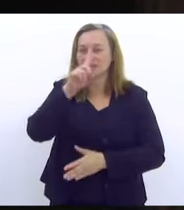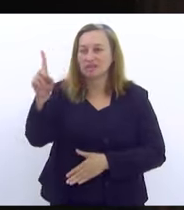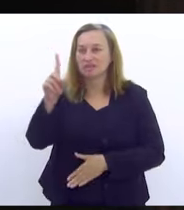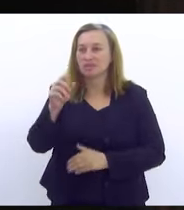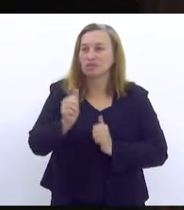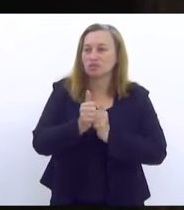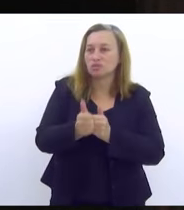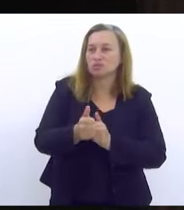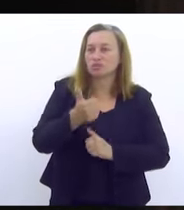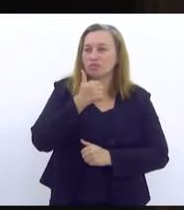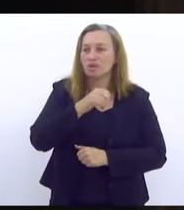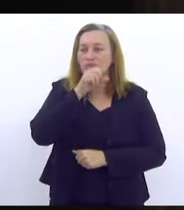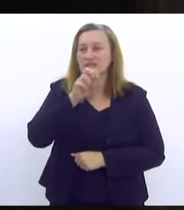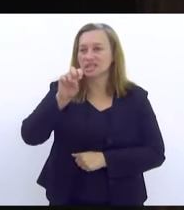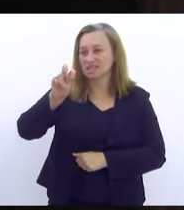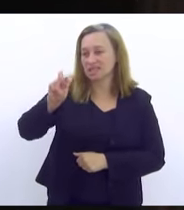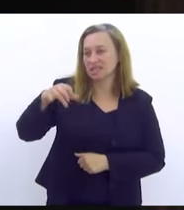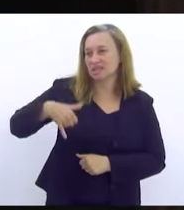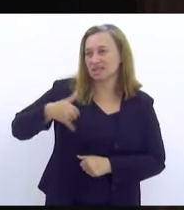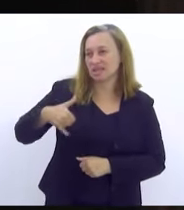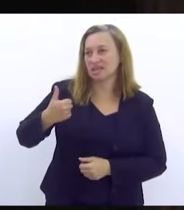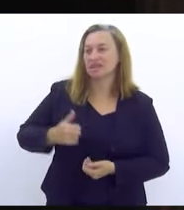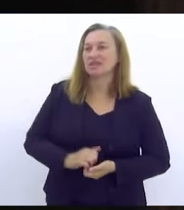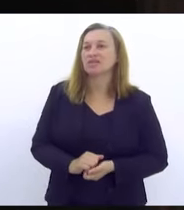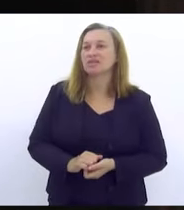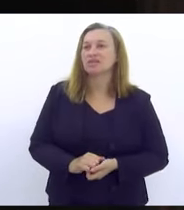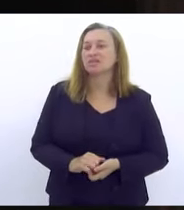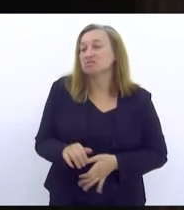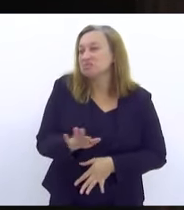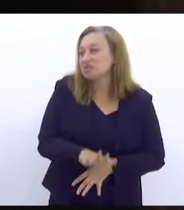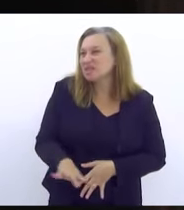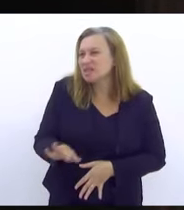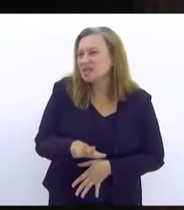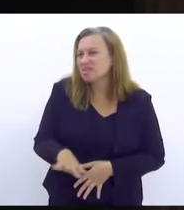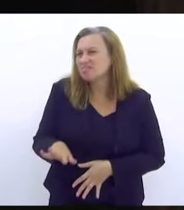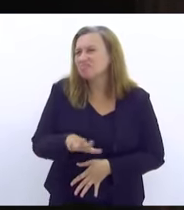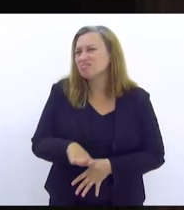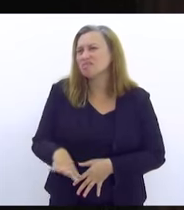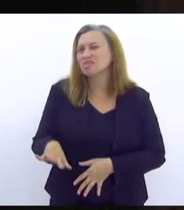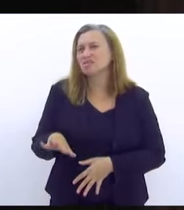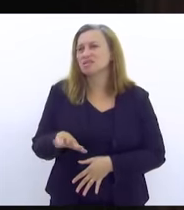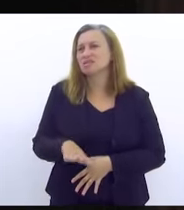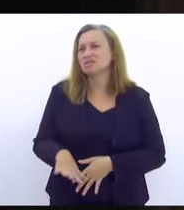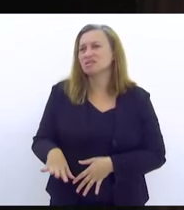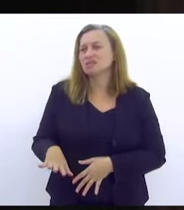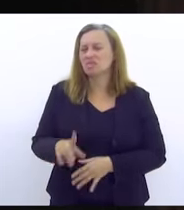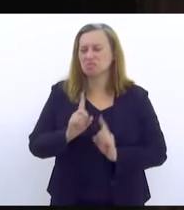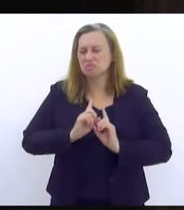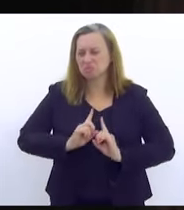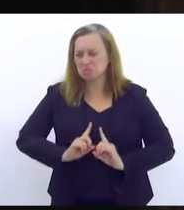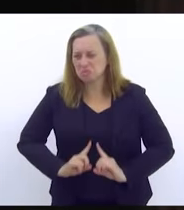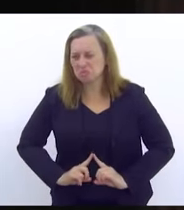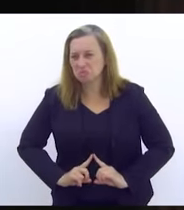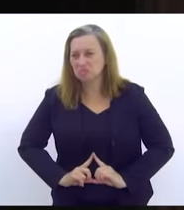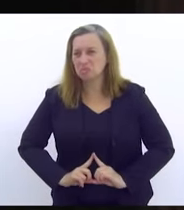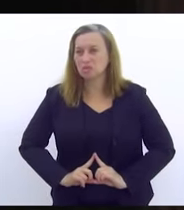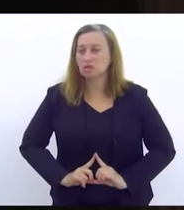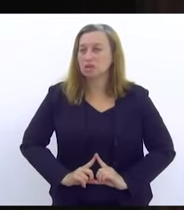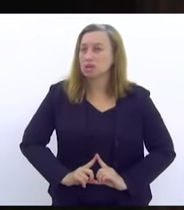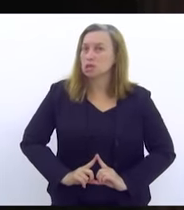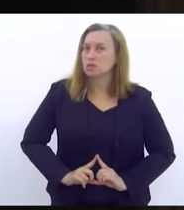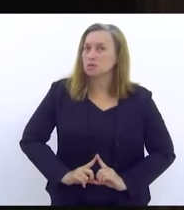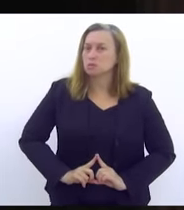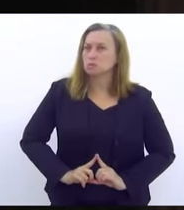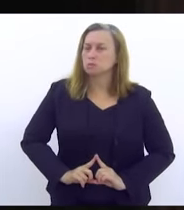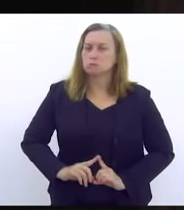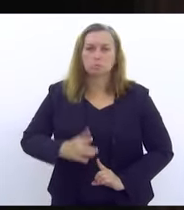meus 5 anos de idade. E eu era uma criança muito depressiva, desobediente,